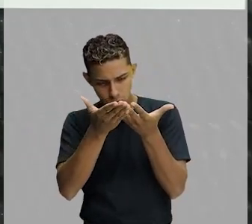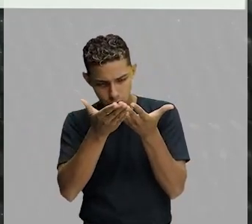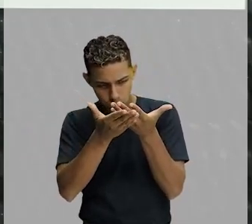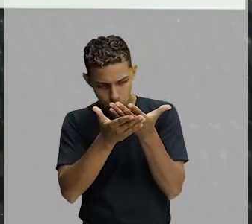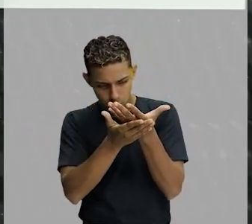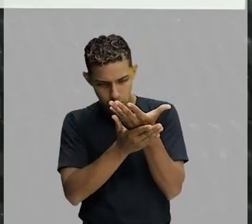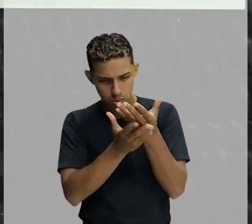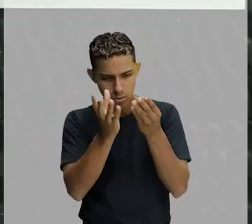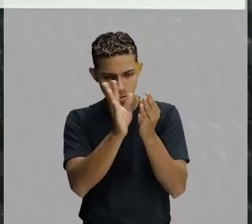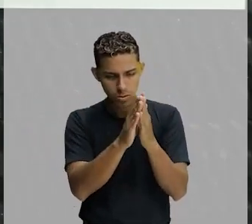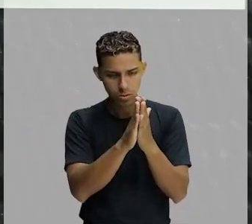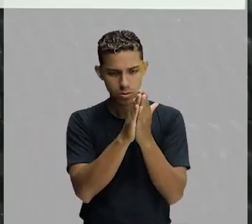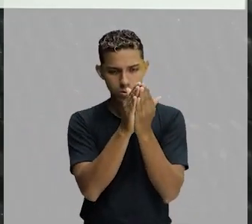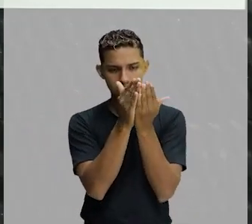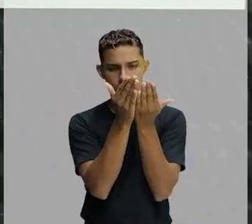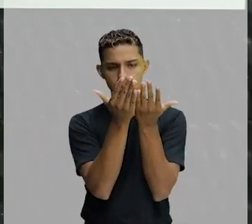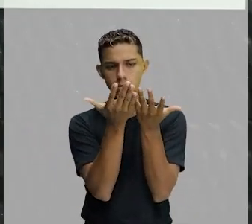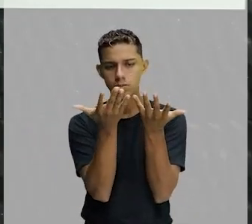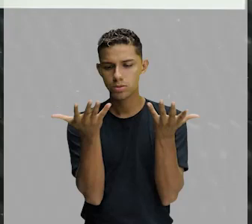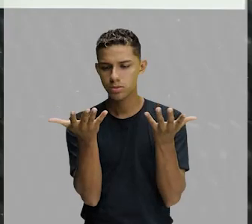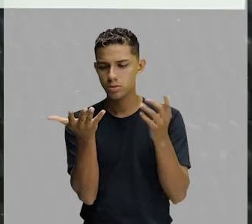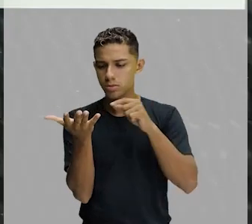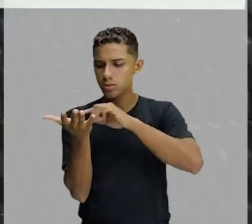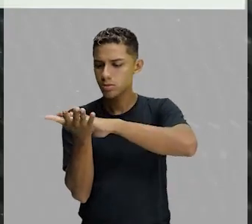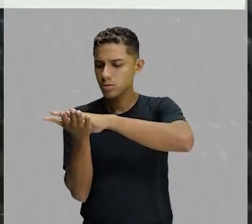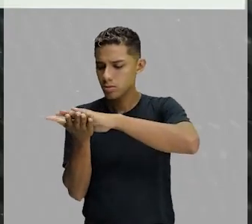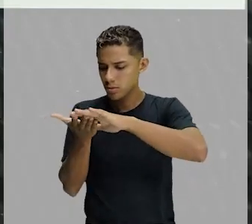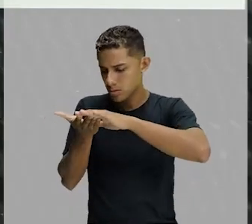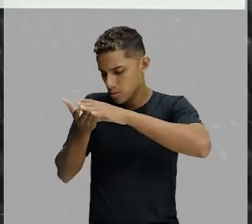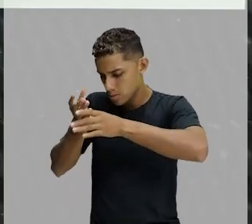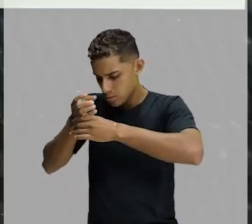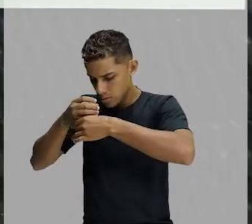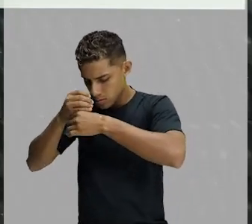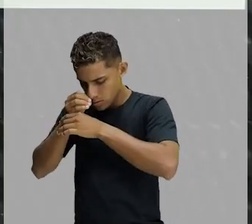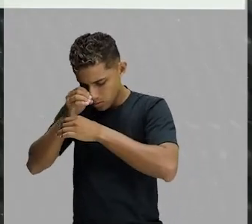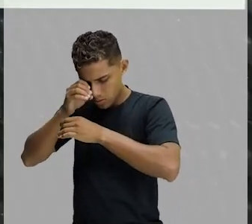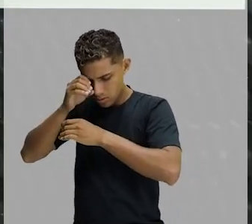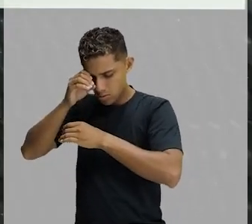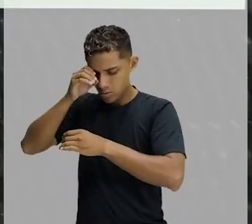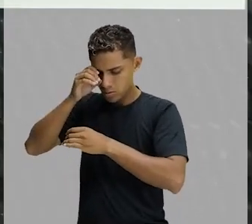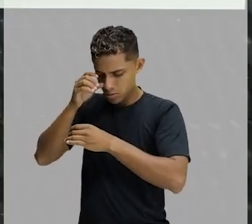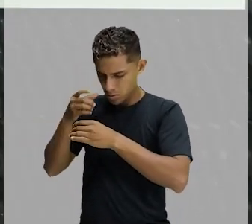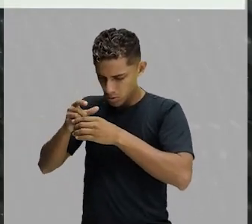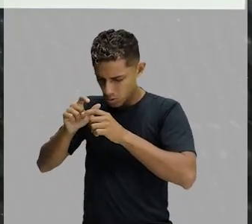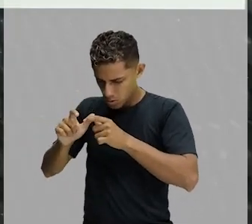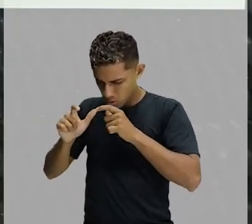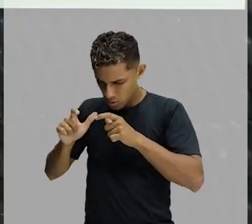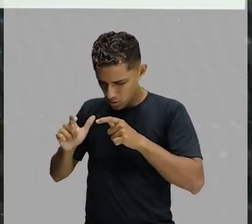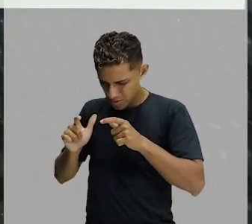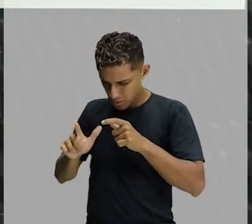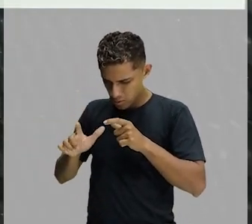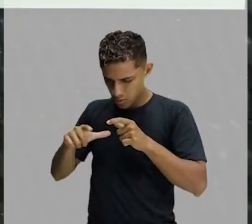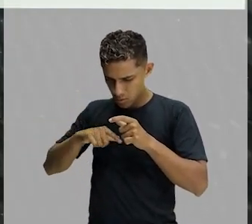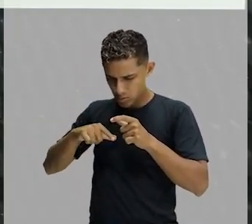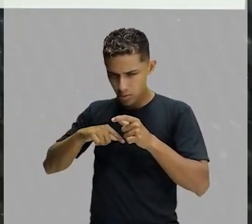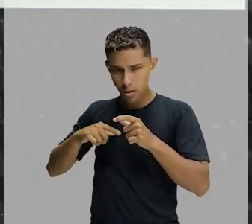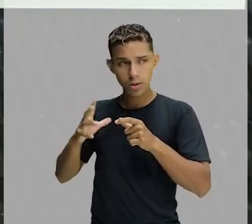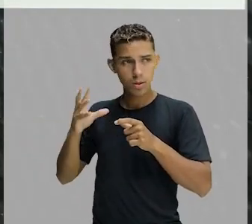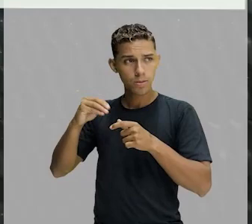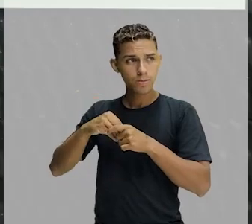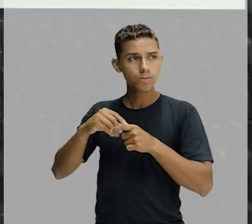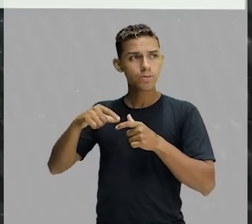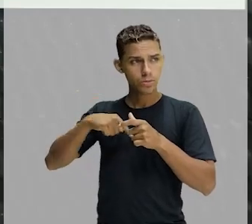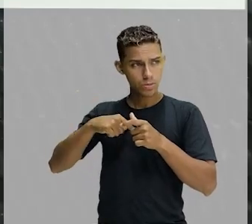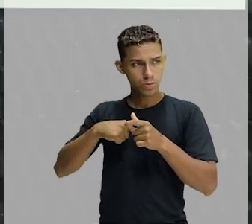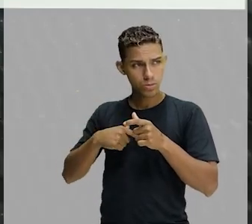e colocou essa fatia numa lâmina de microscópio para observar as partes que constituem essa fatia. E aqui,